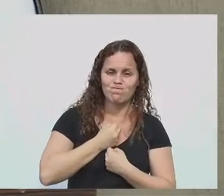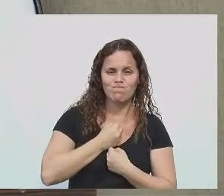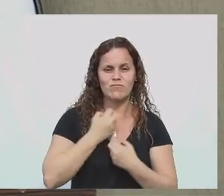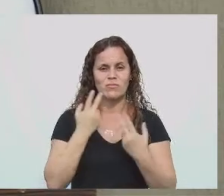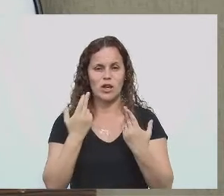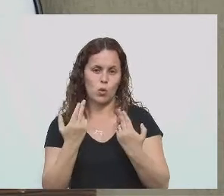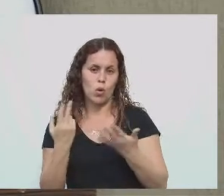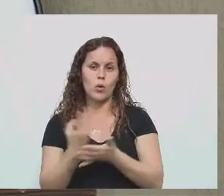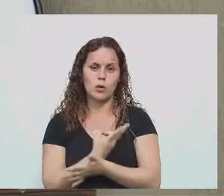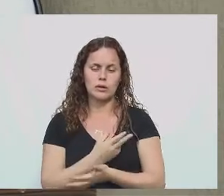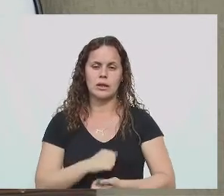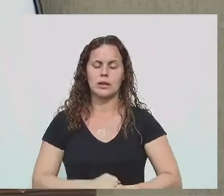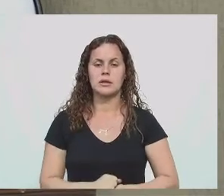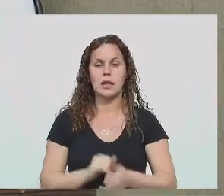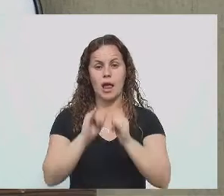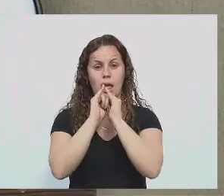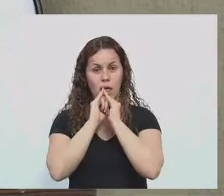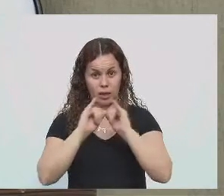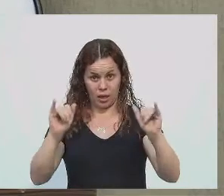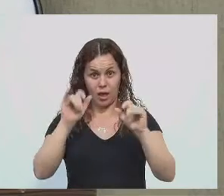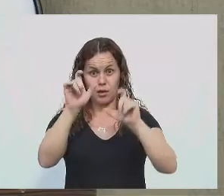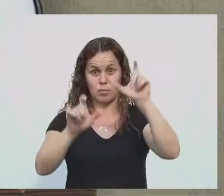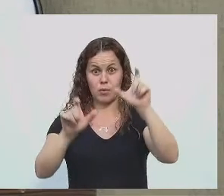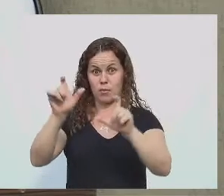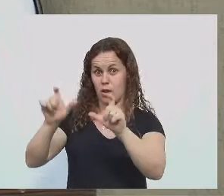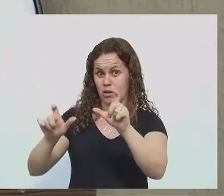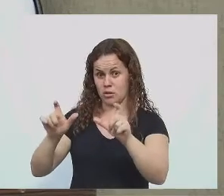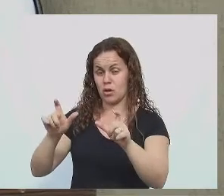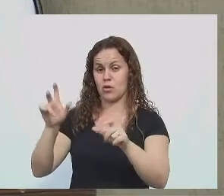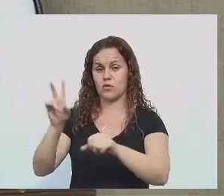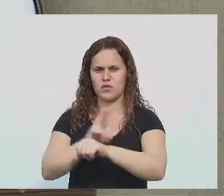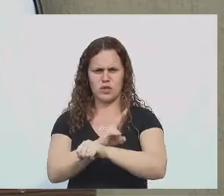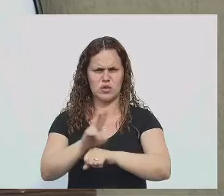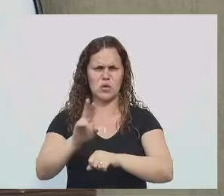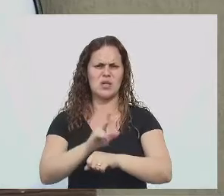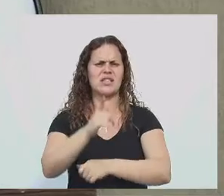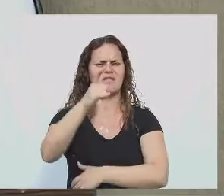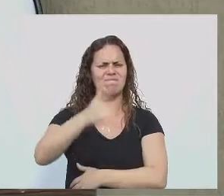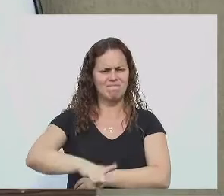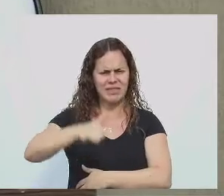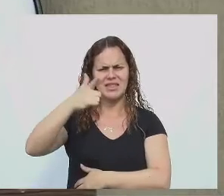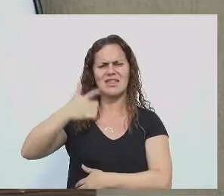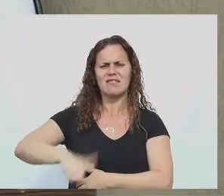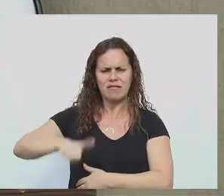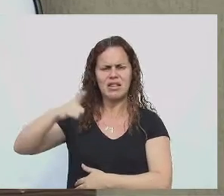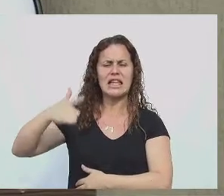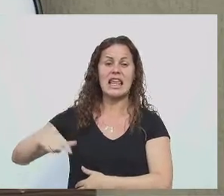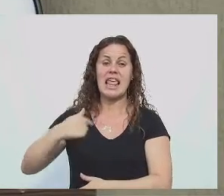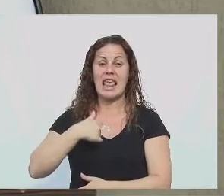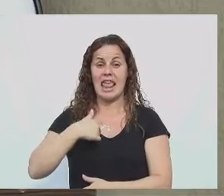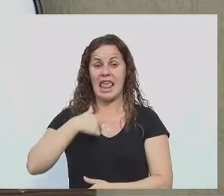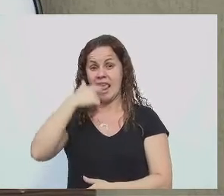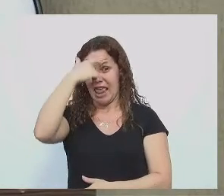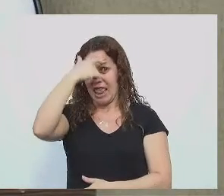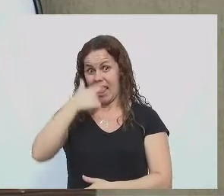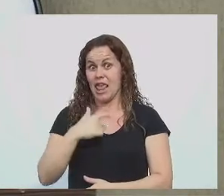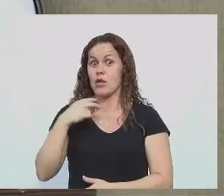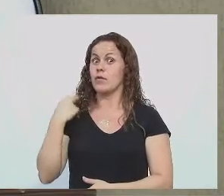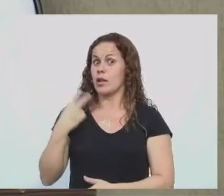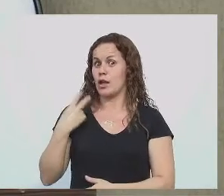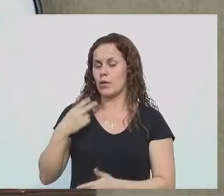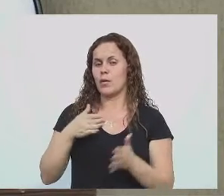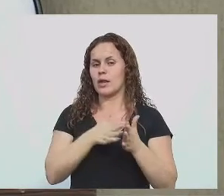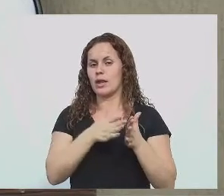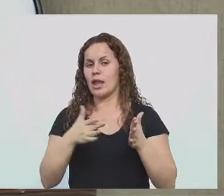E eu quero deixar um recado também para a população de Viçosa, que várias vezes eu estou vereador até dia 31